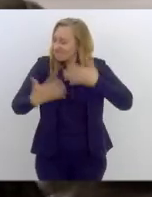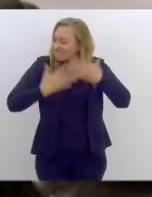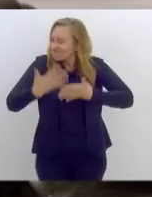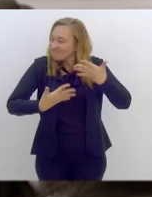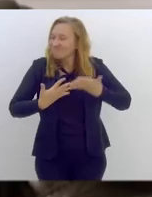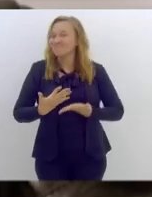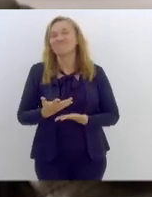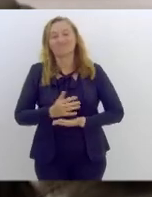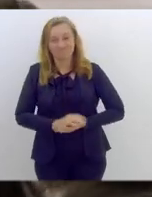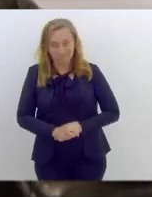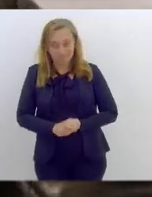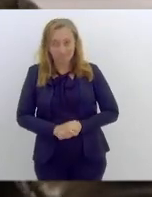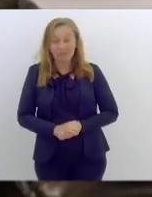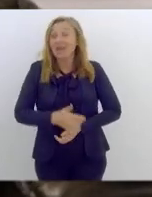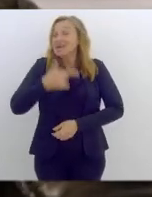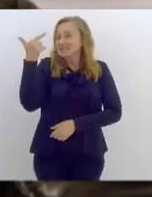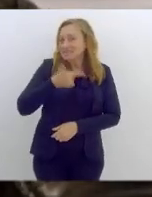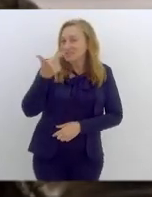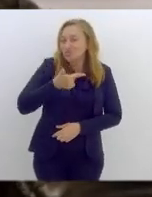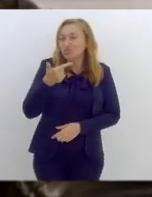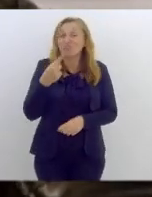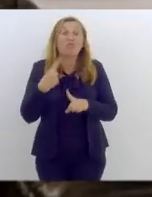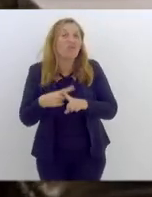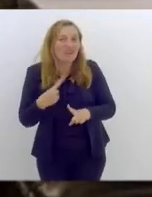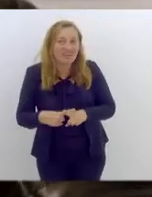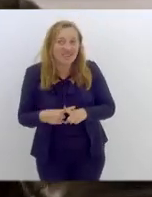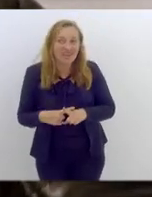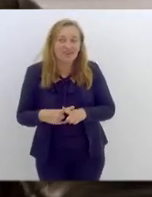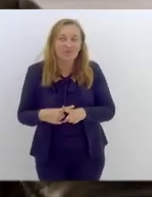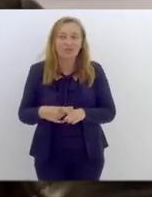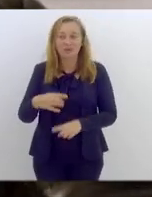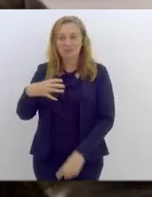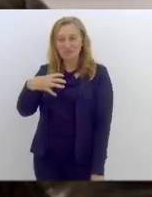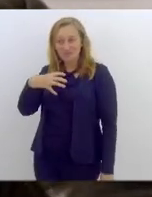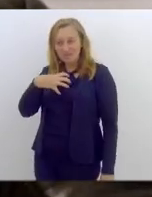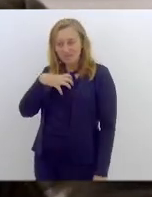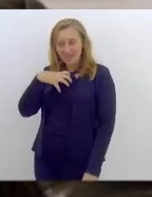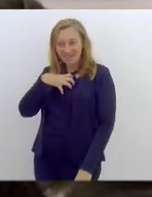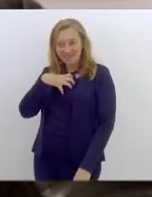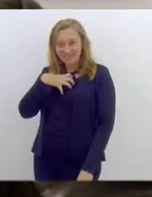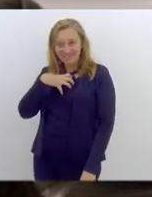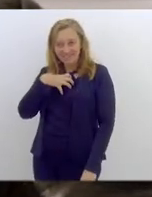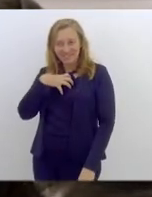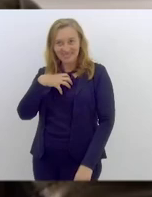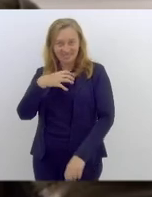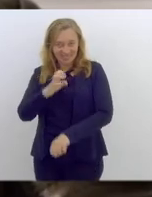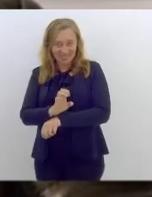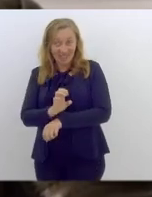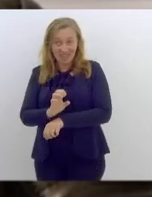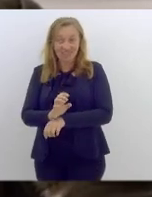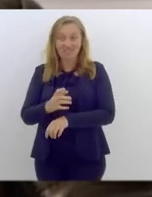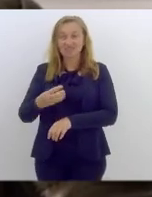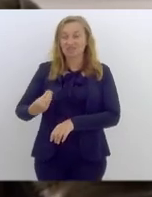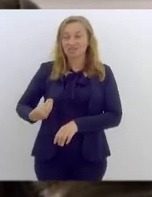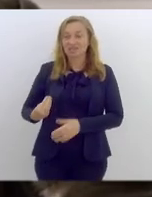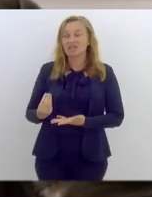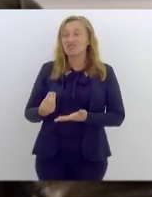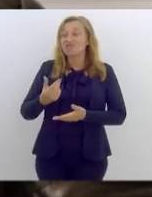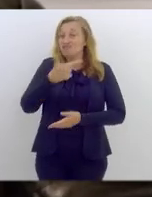passo. Segundo, porque como baiano radicado no Rio de Janeiro já há 22